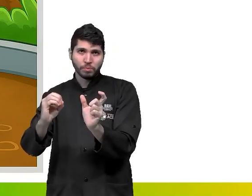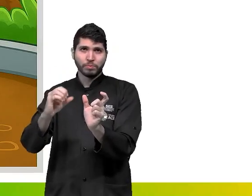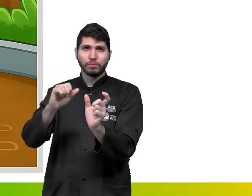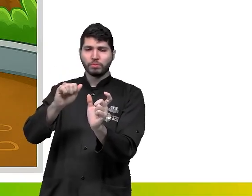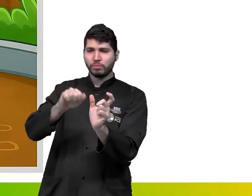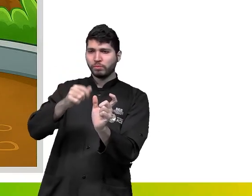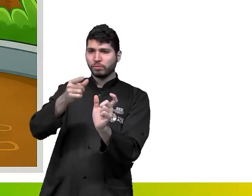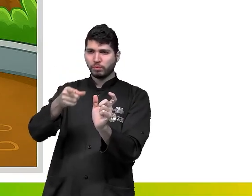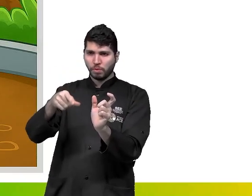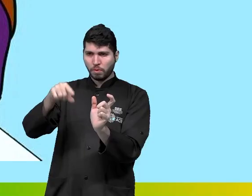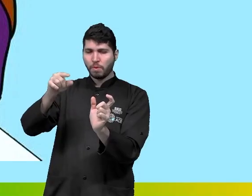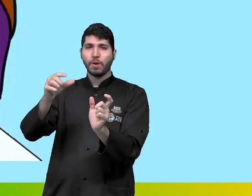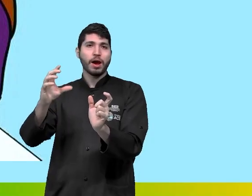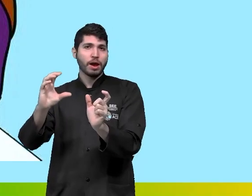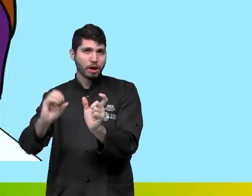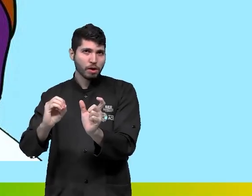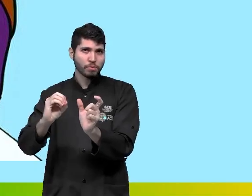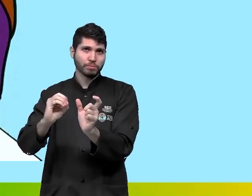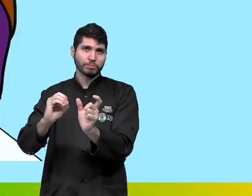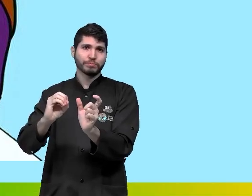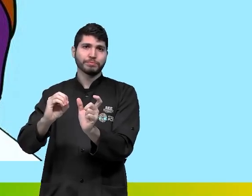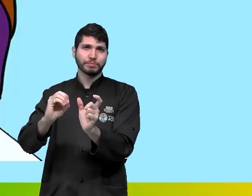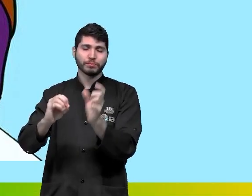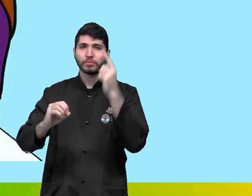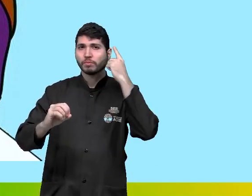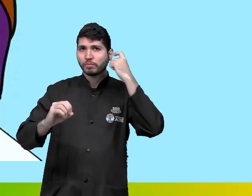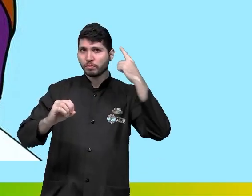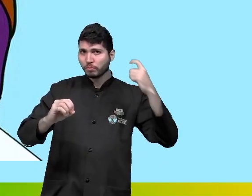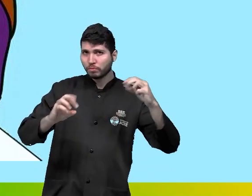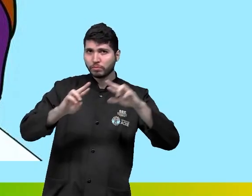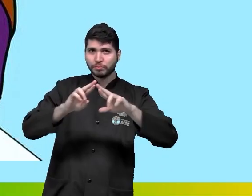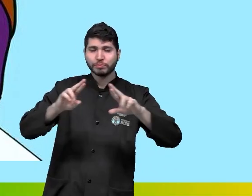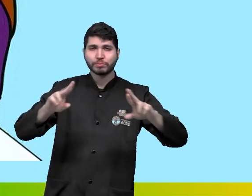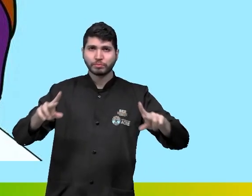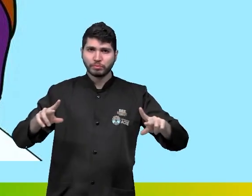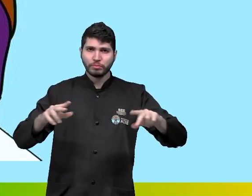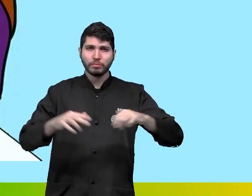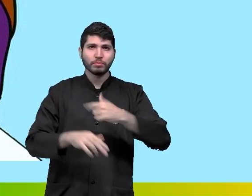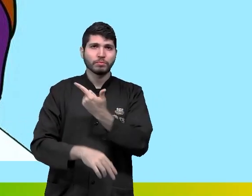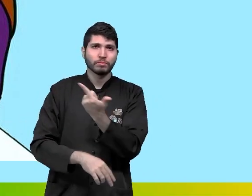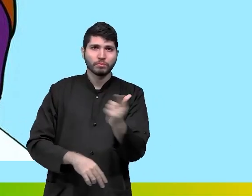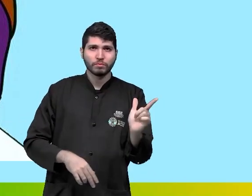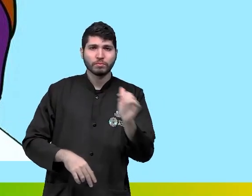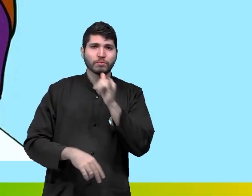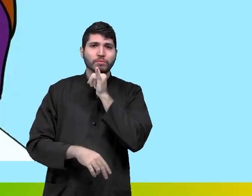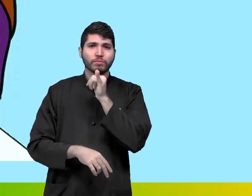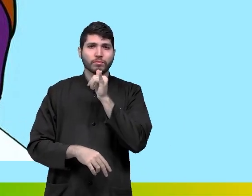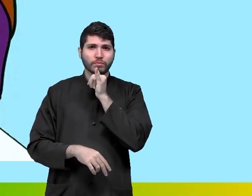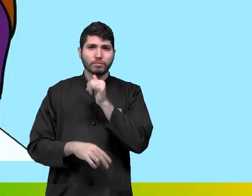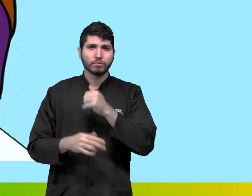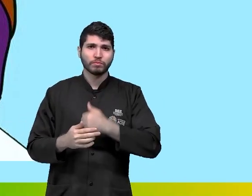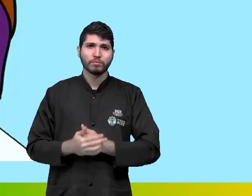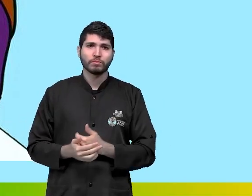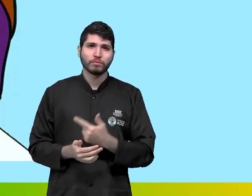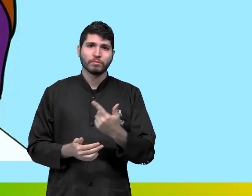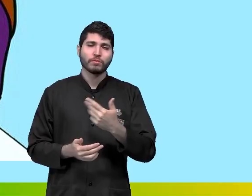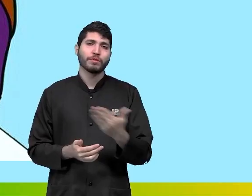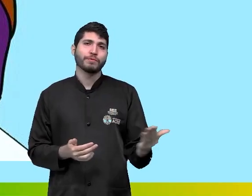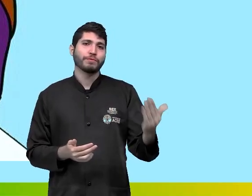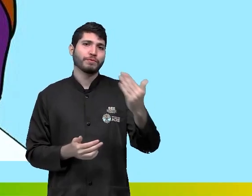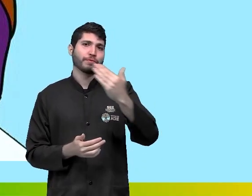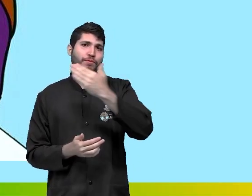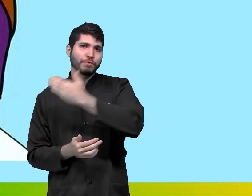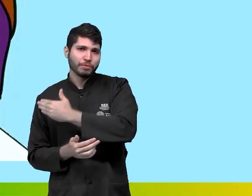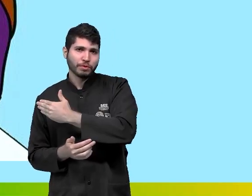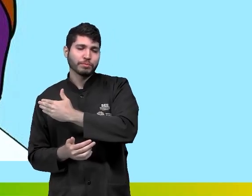peão em espanhol. Aqui outro exemplo. Vamos ao cine el viernes, ou seja, vamos ao cinema